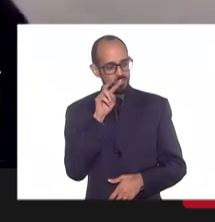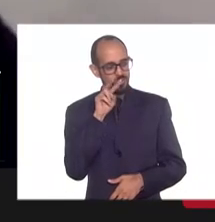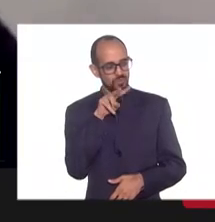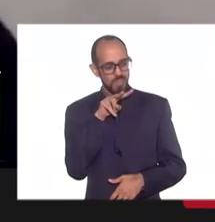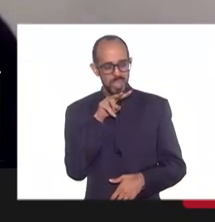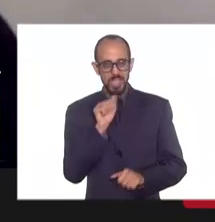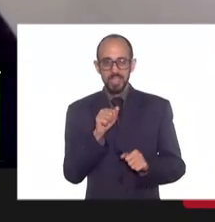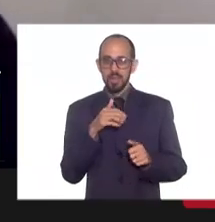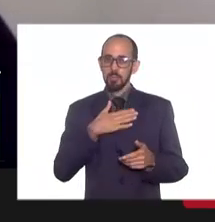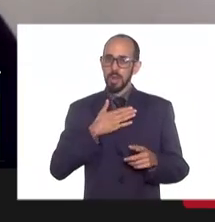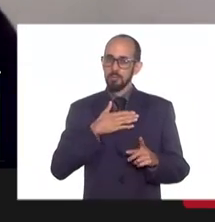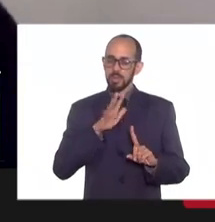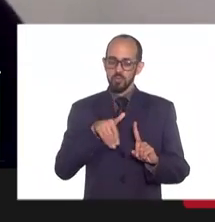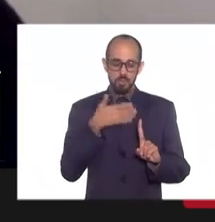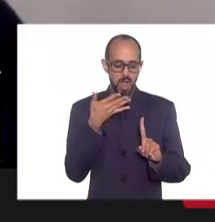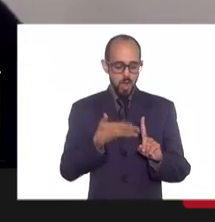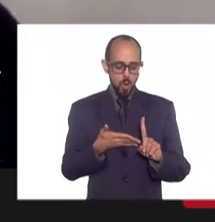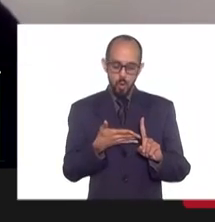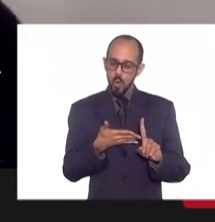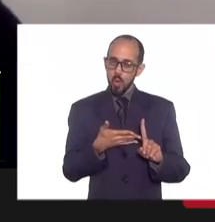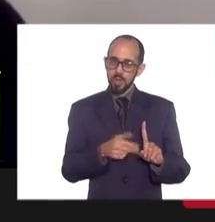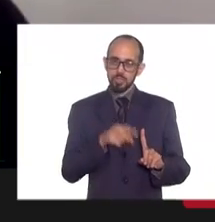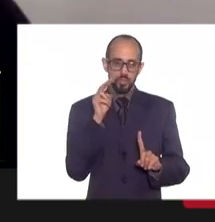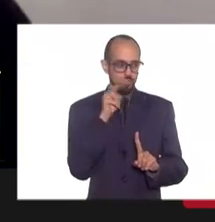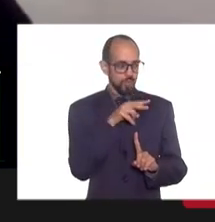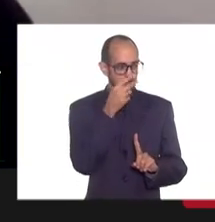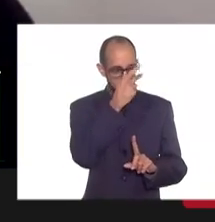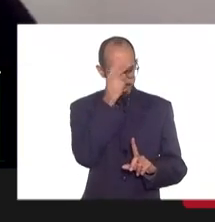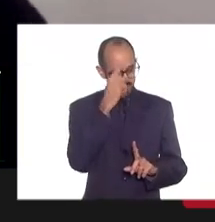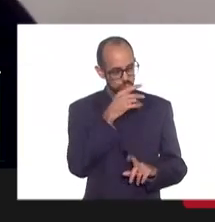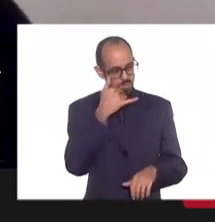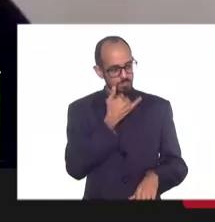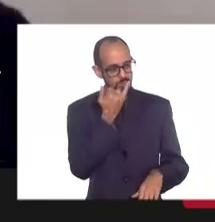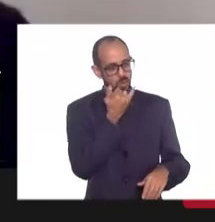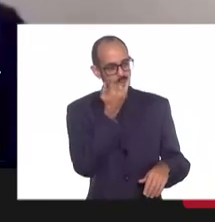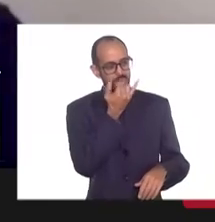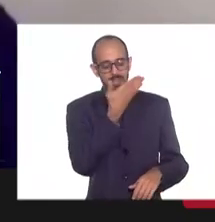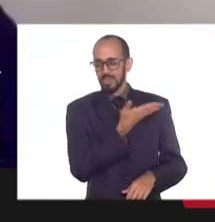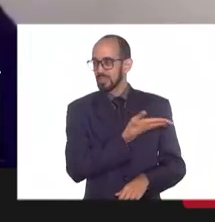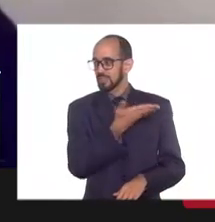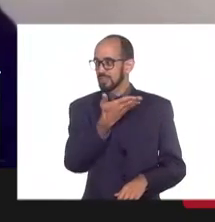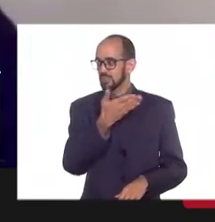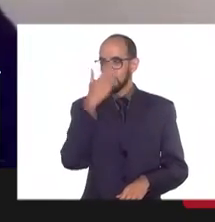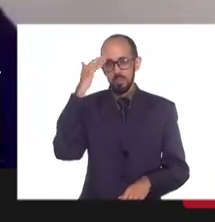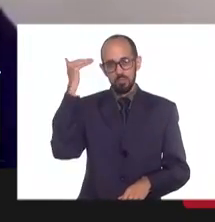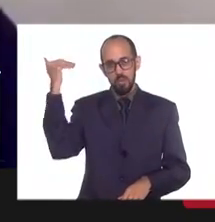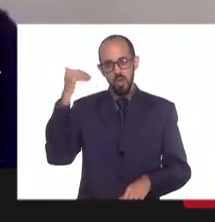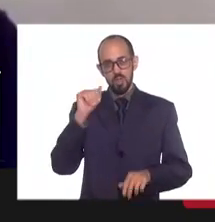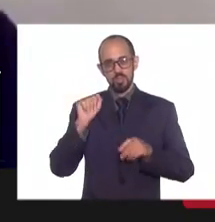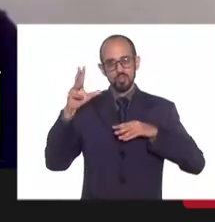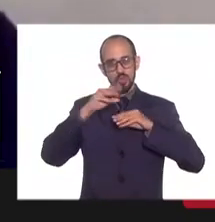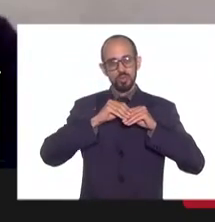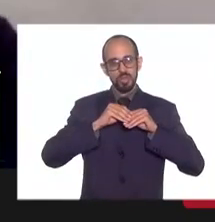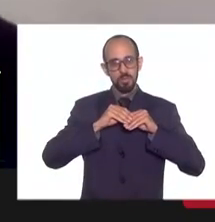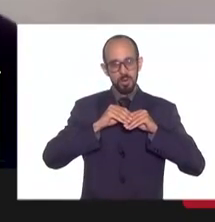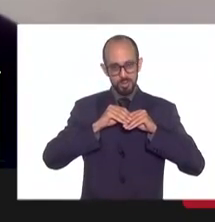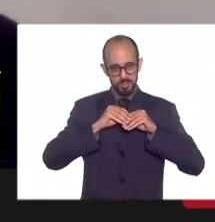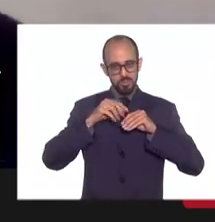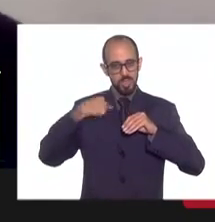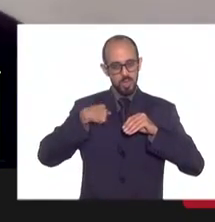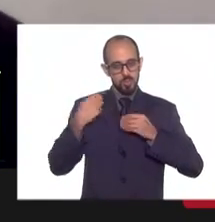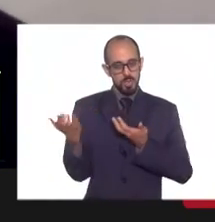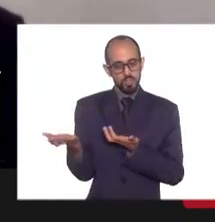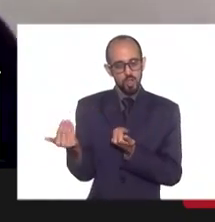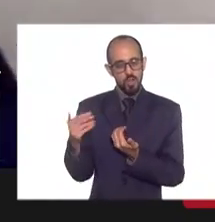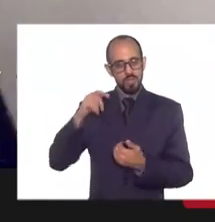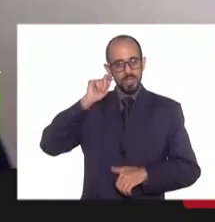honra ver tantos nomes aqui gigantes icônicos trazendo contribuições para esse debate eu uma jovem negra vinda